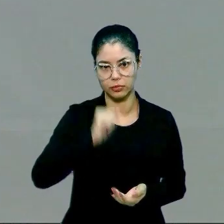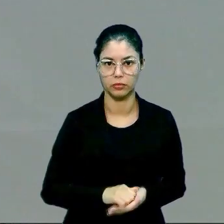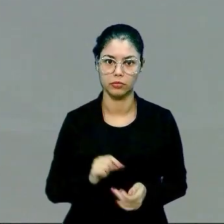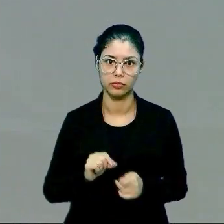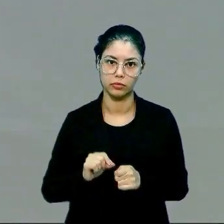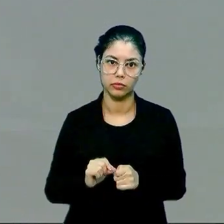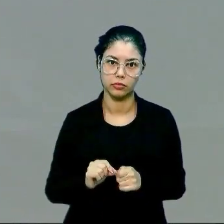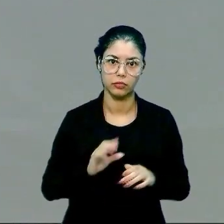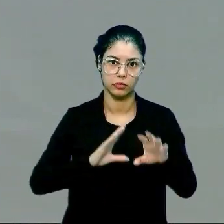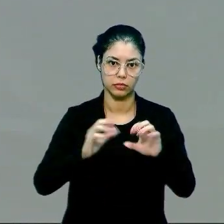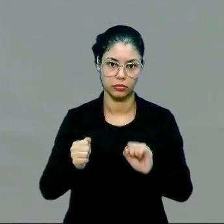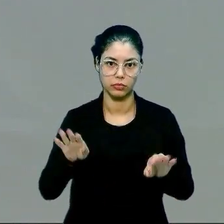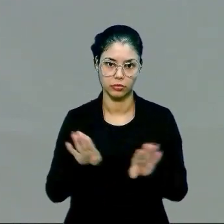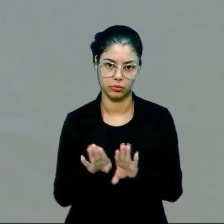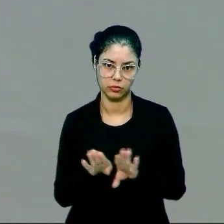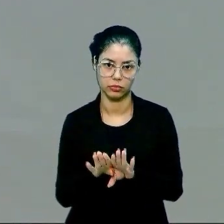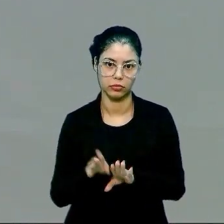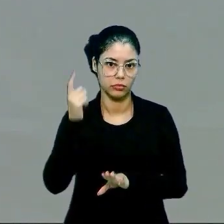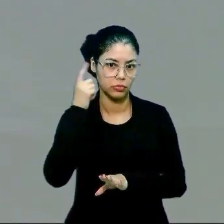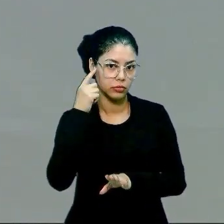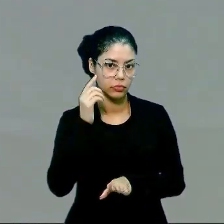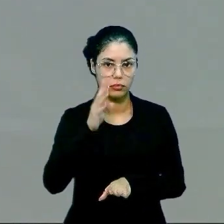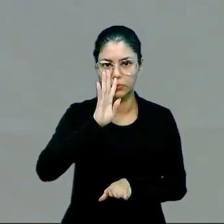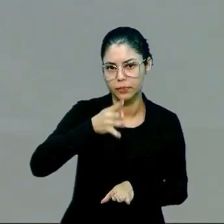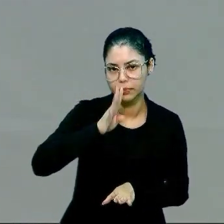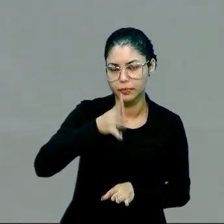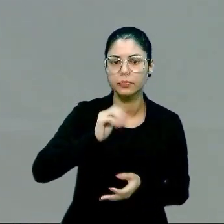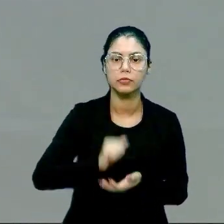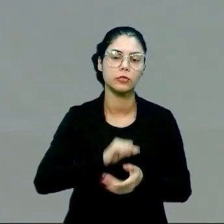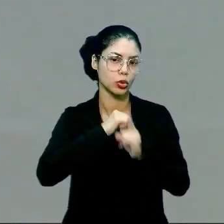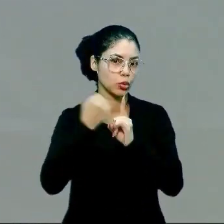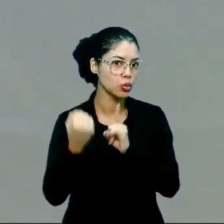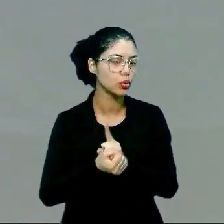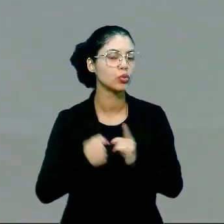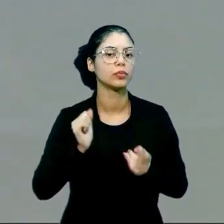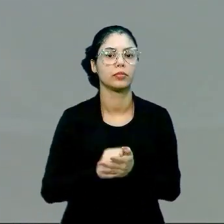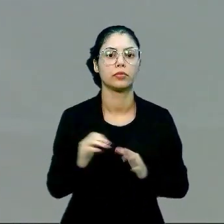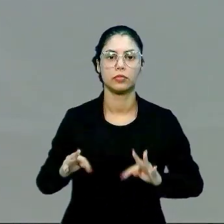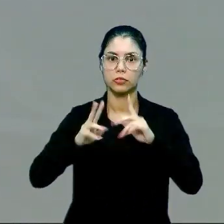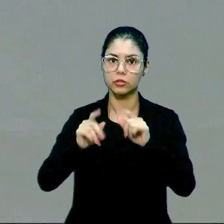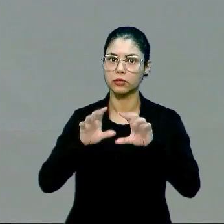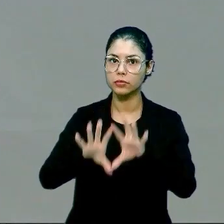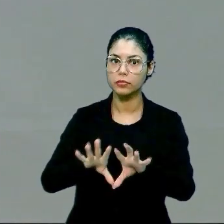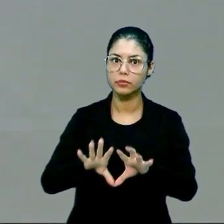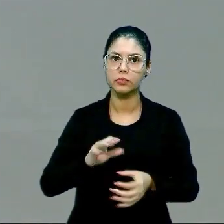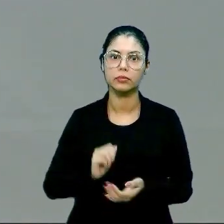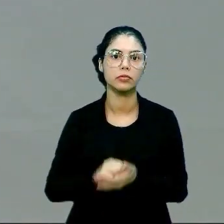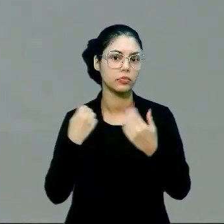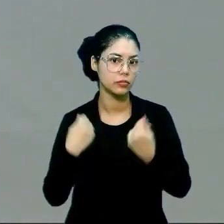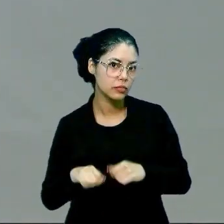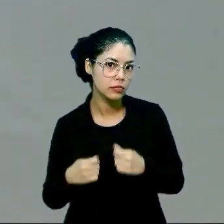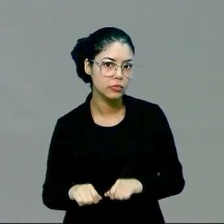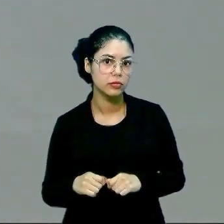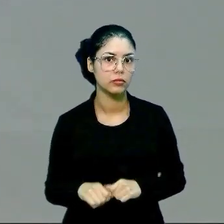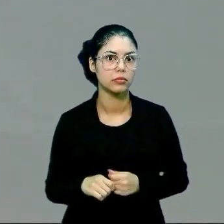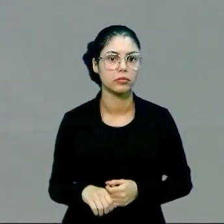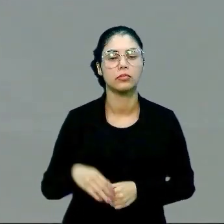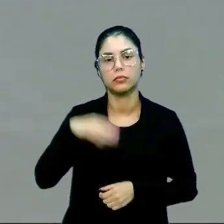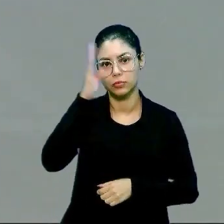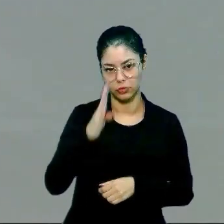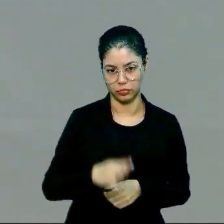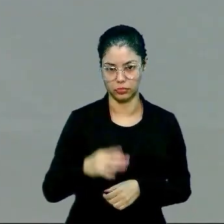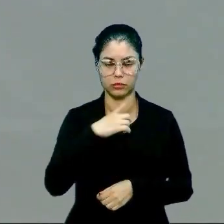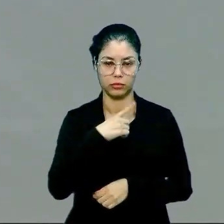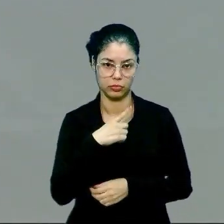de formação, de pensamento crítico, social, e tudo isso que é necessário que um cidadão